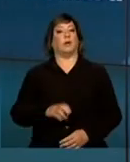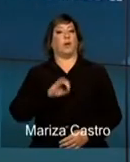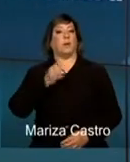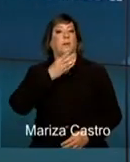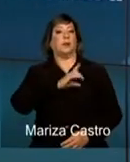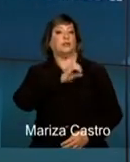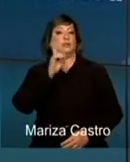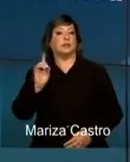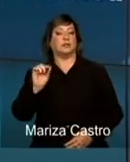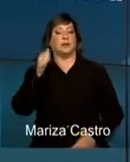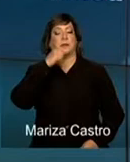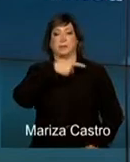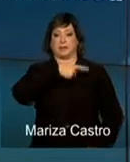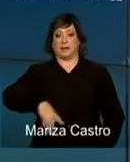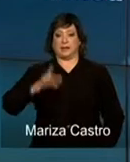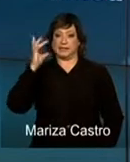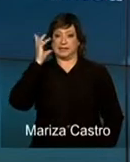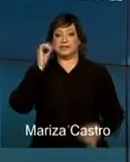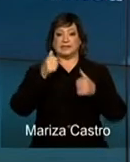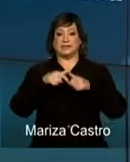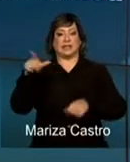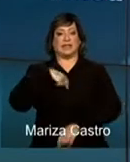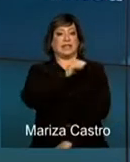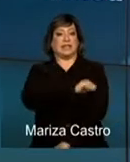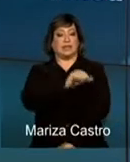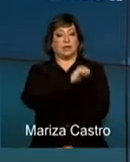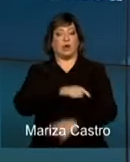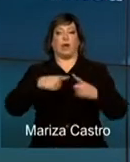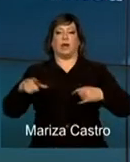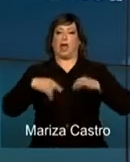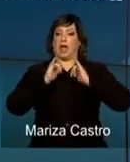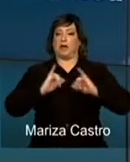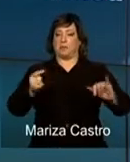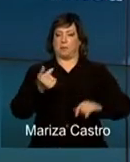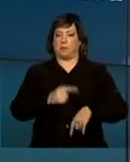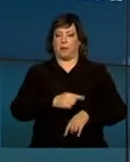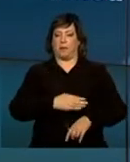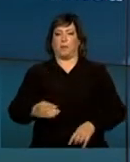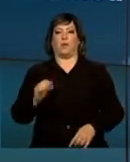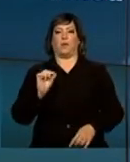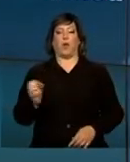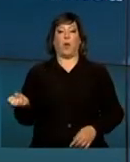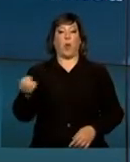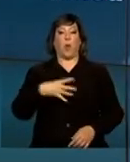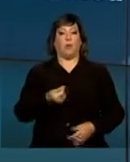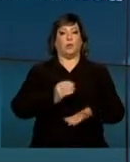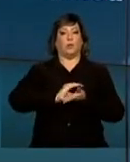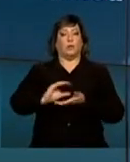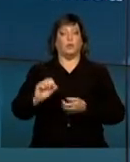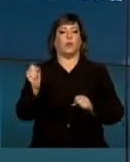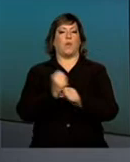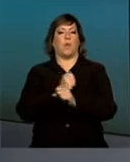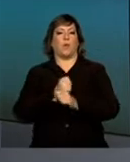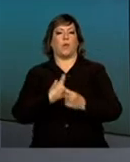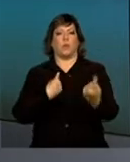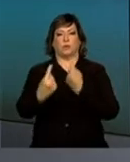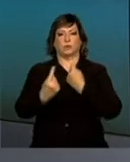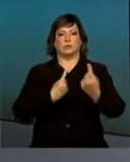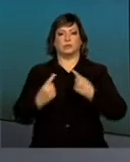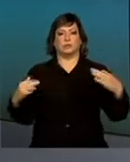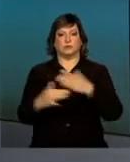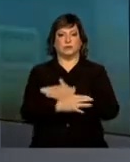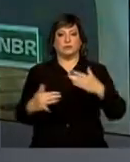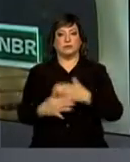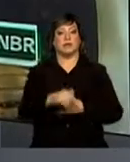Olá, bom dia. A presidenta Dilma Rousseff está no Rio de Janeiro, onde anuncia daqui a pouco novos investimentos em mobilidade urbana. A repórter